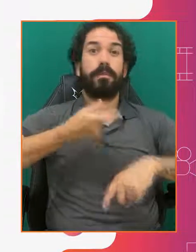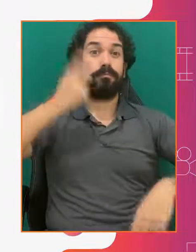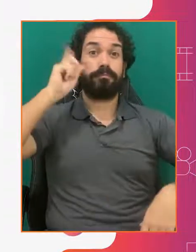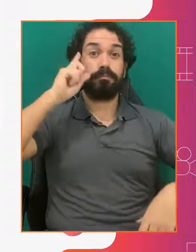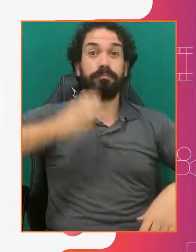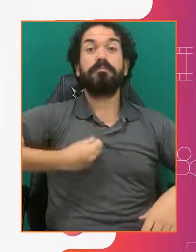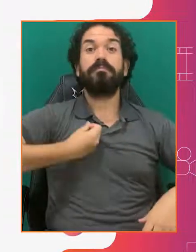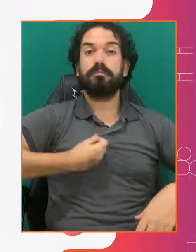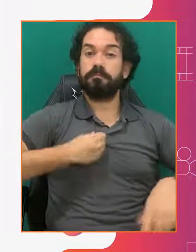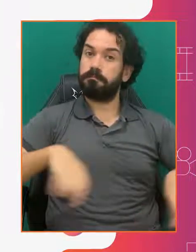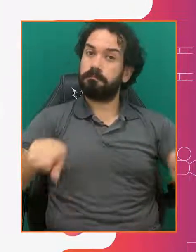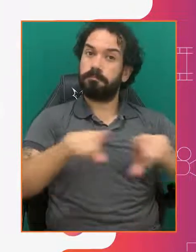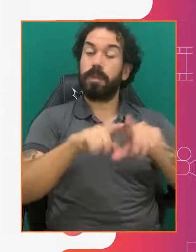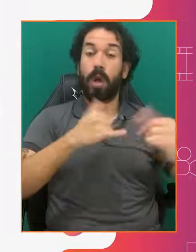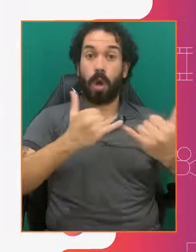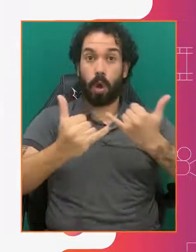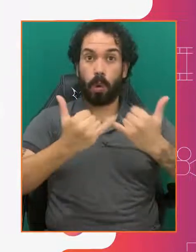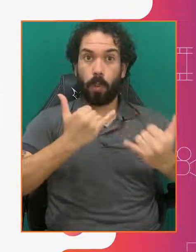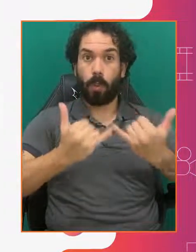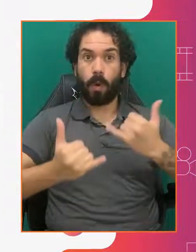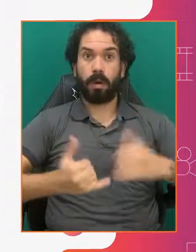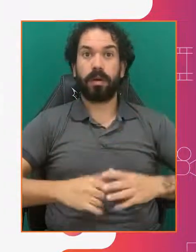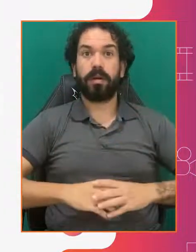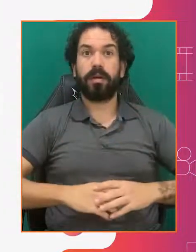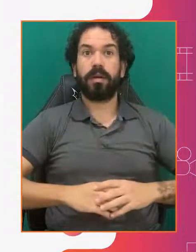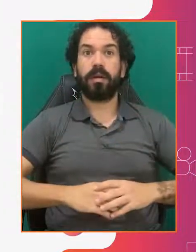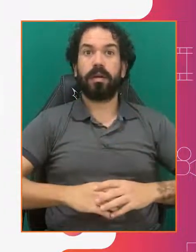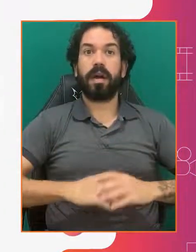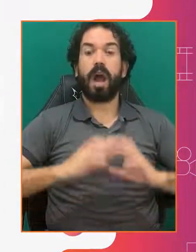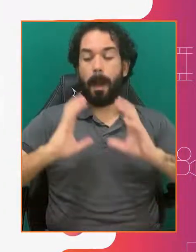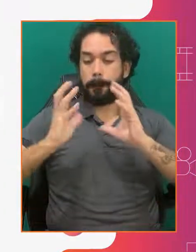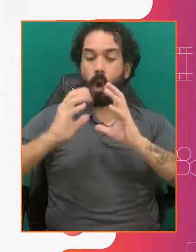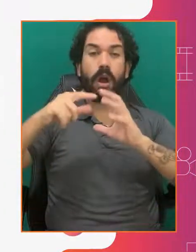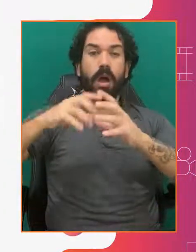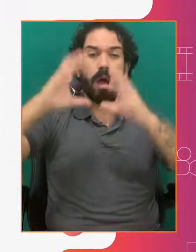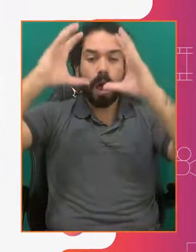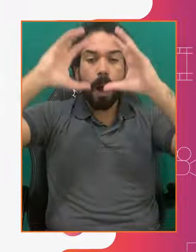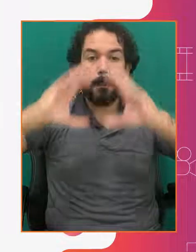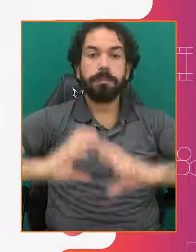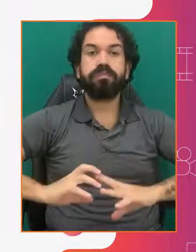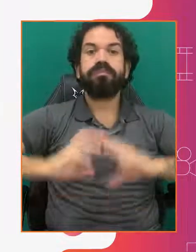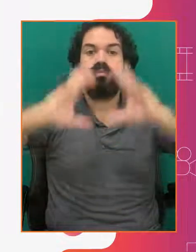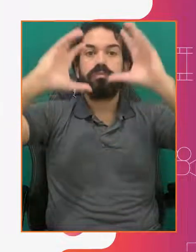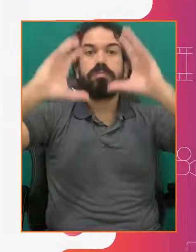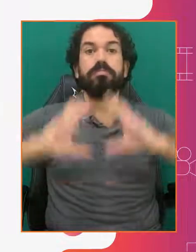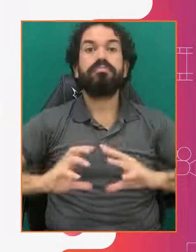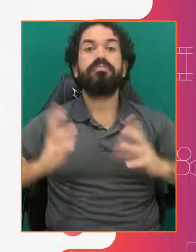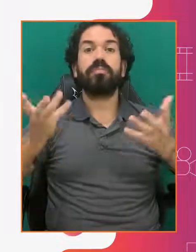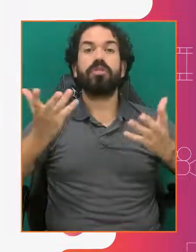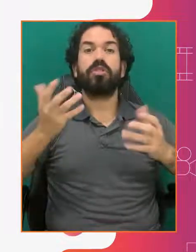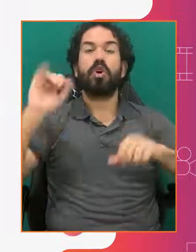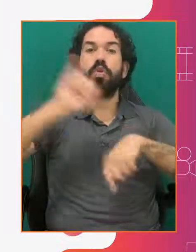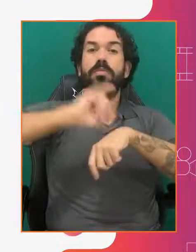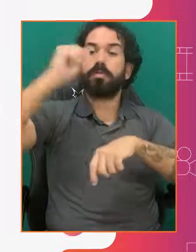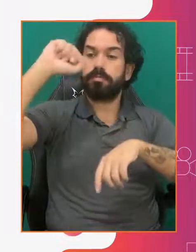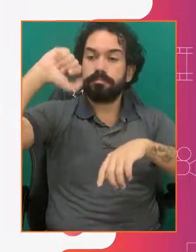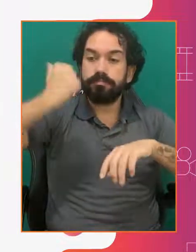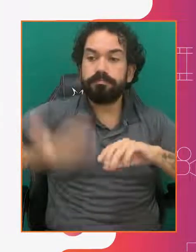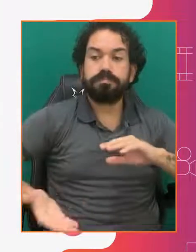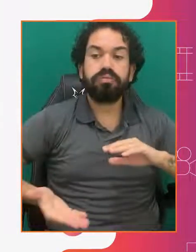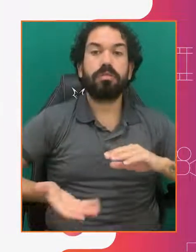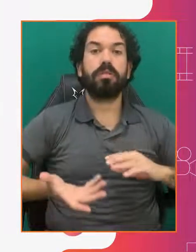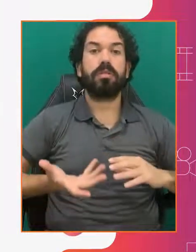a dia também, como por exemplo numa bola pulando, quando um objeto cai ou